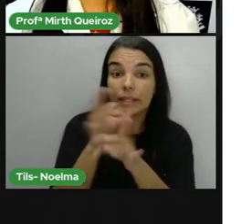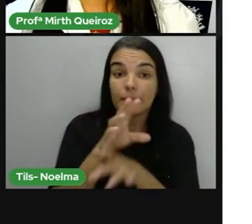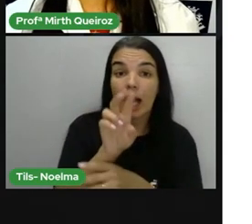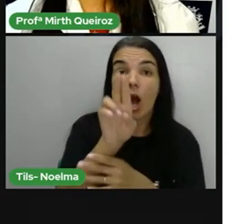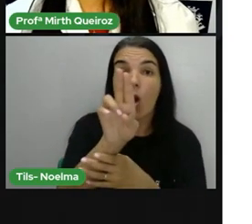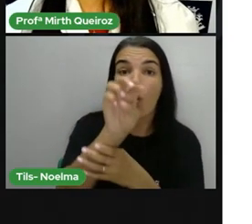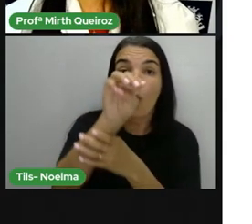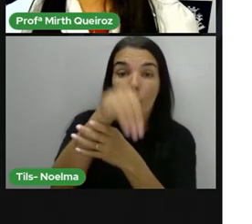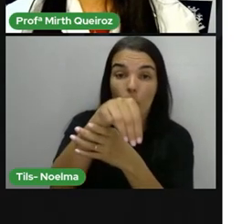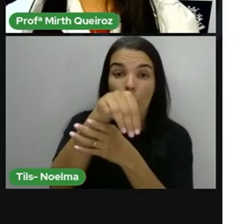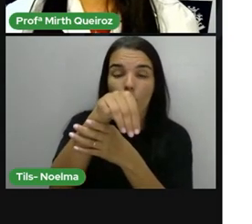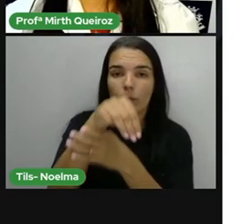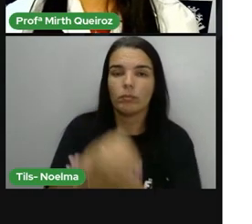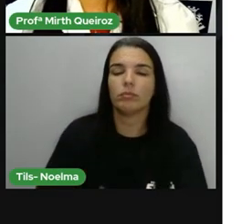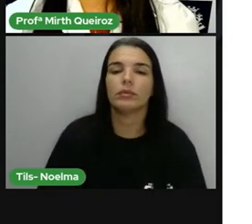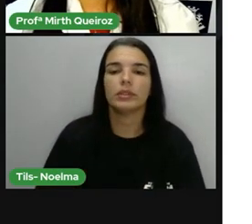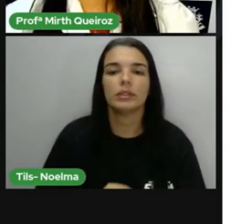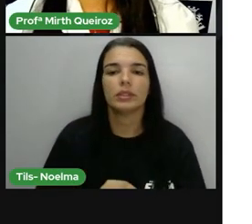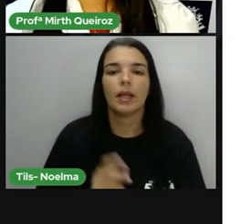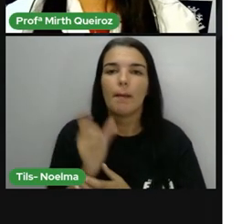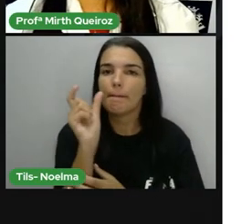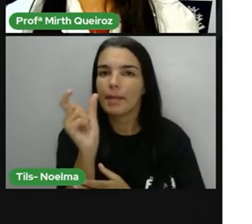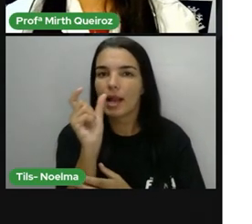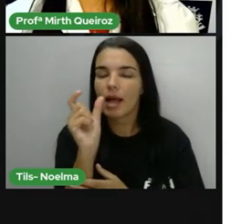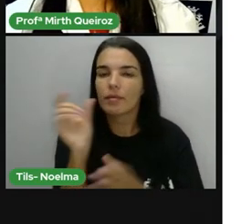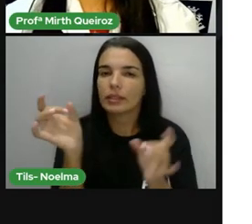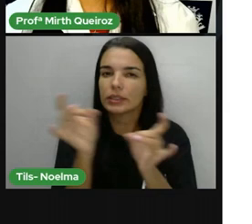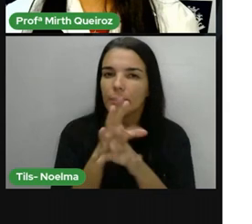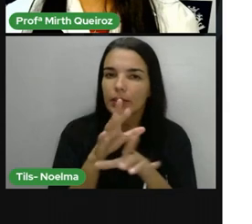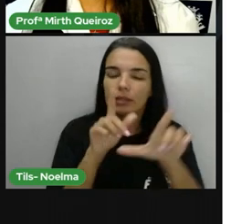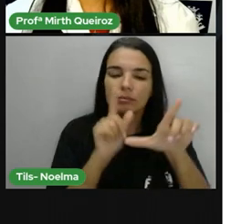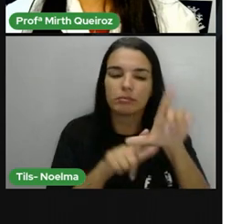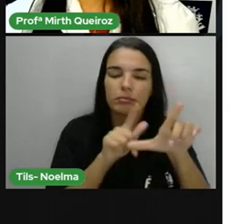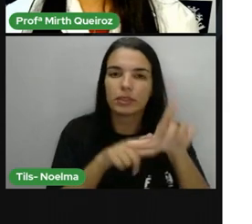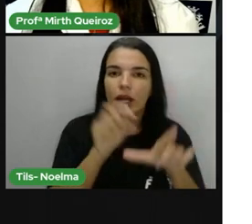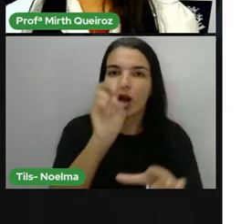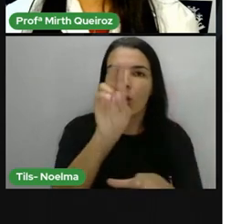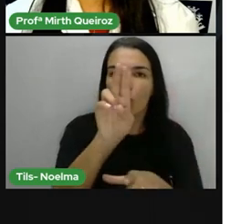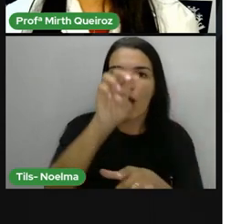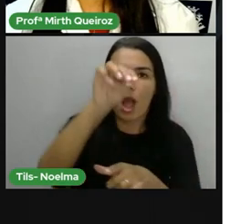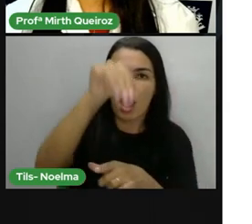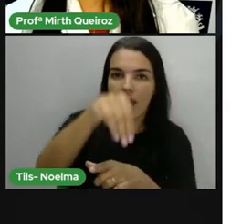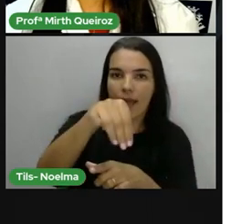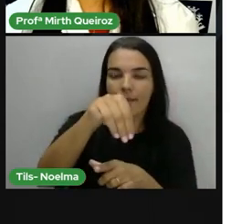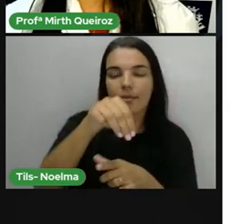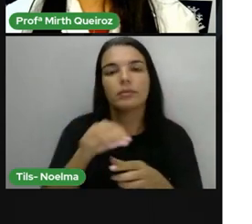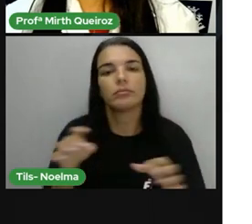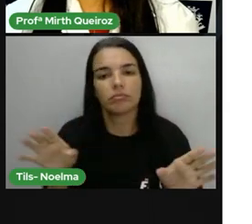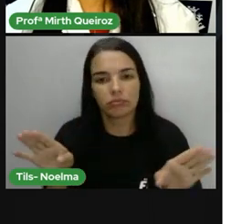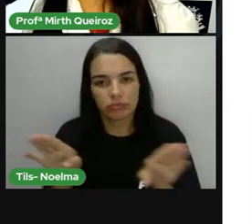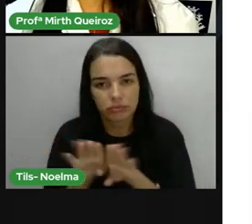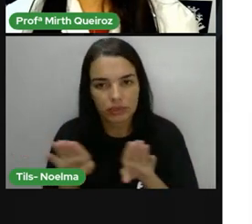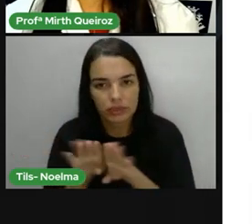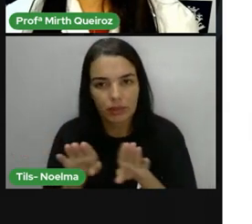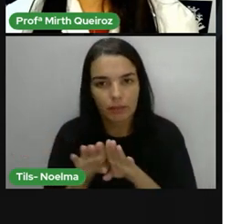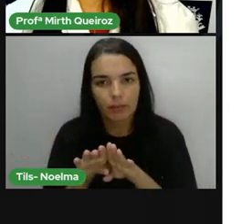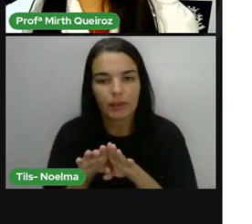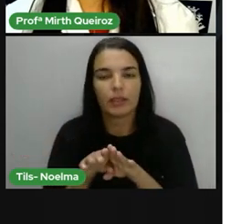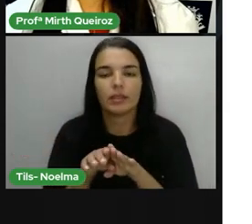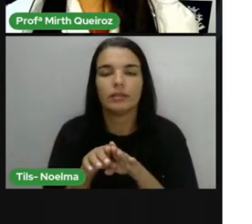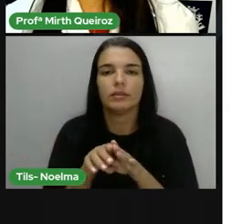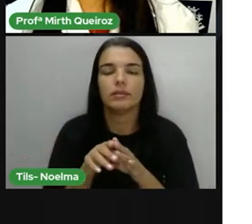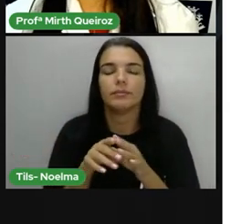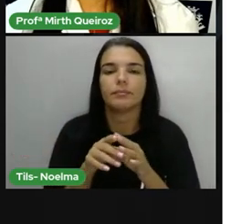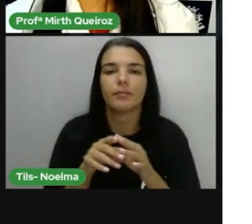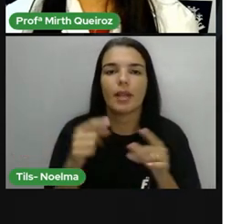Álbum, álbuns, palavras terminadas em M ou NS, no caso de